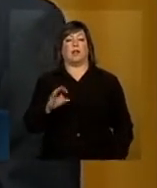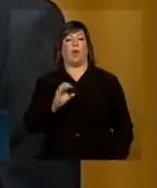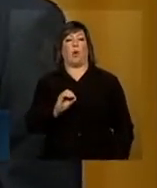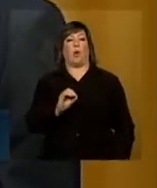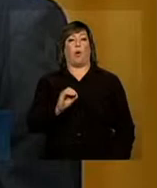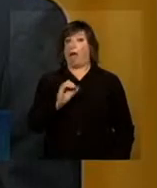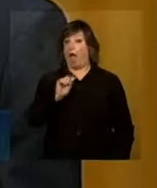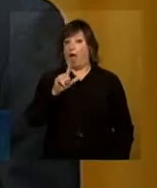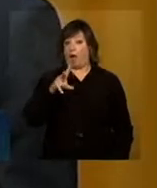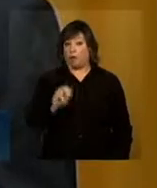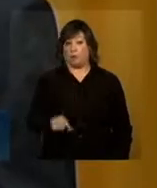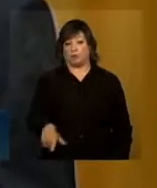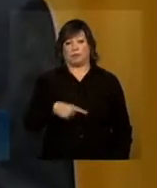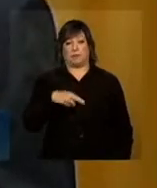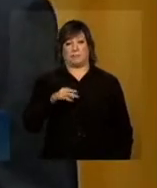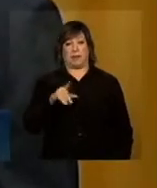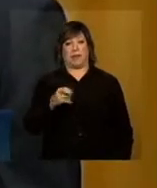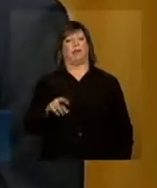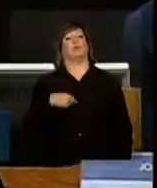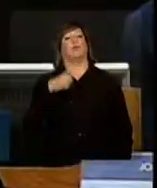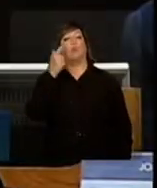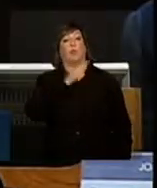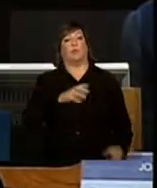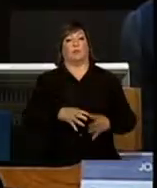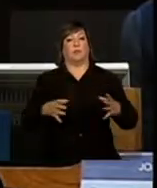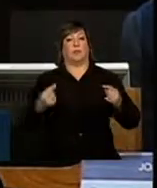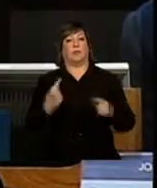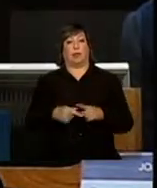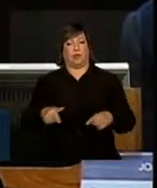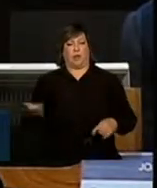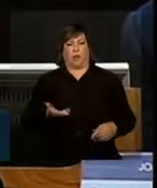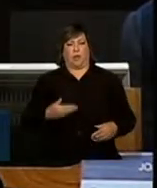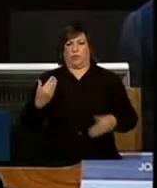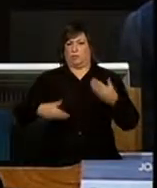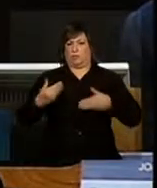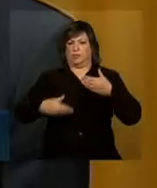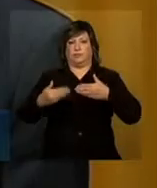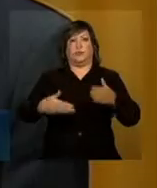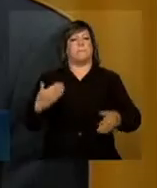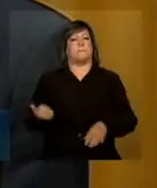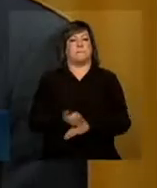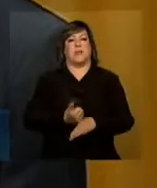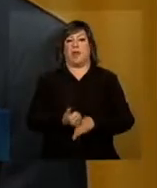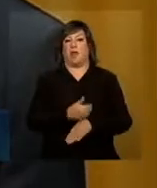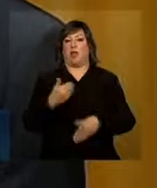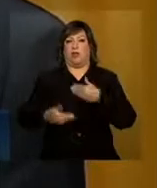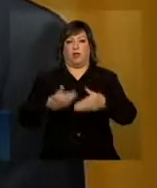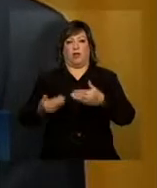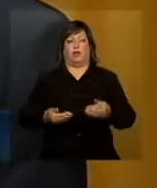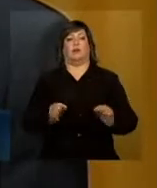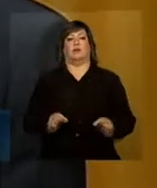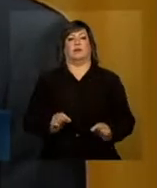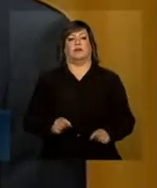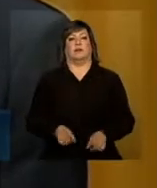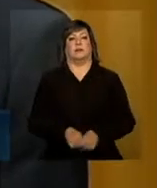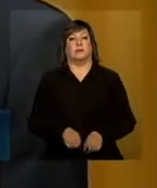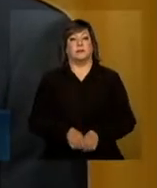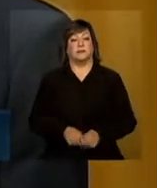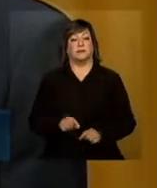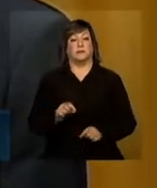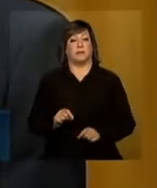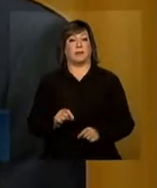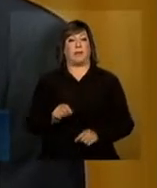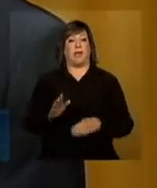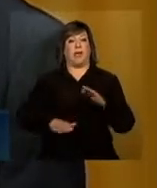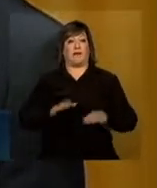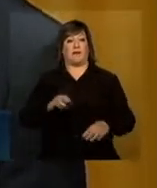vamos cada vez mais, essa velocidade tende a aumentar, apesar de todos os limites estruturantes, como malformação congênita, que você tem